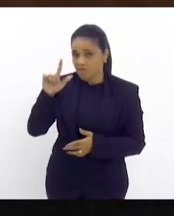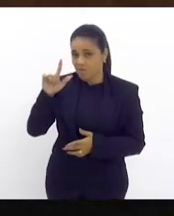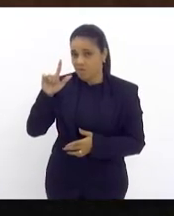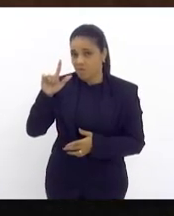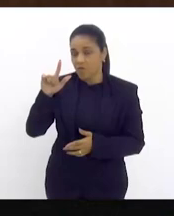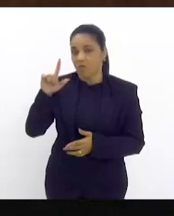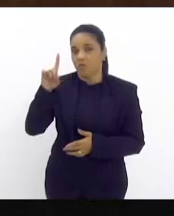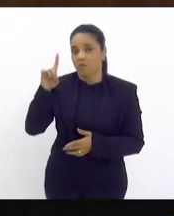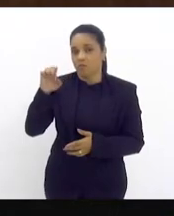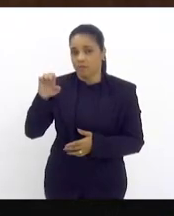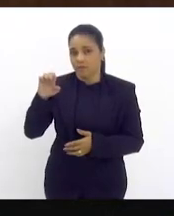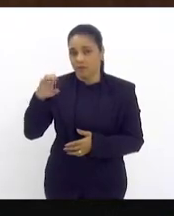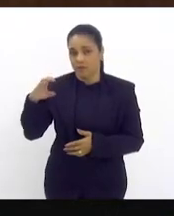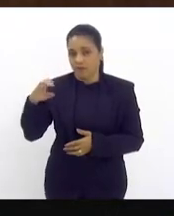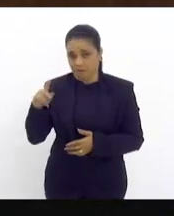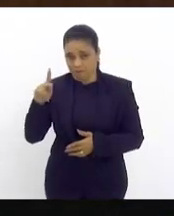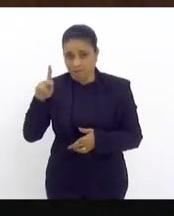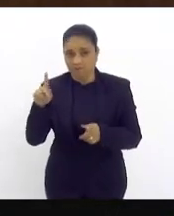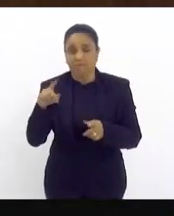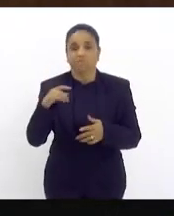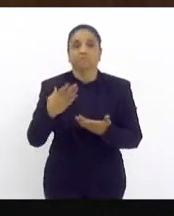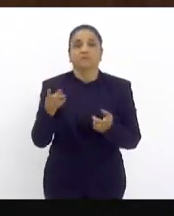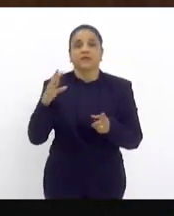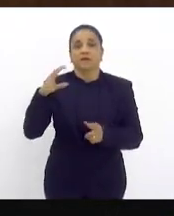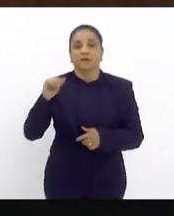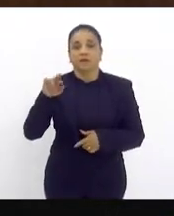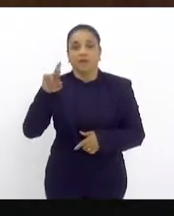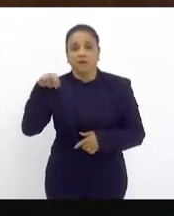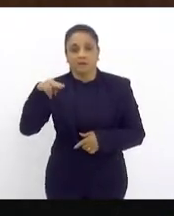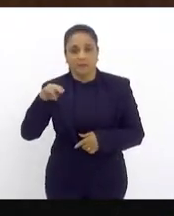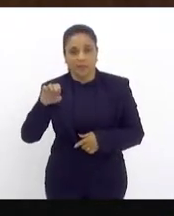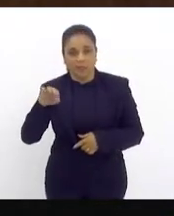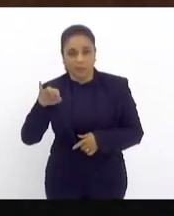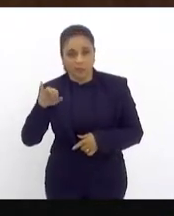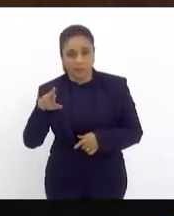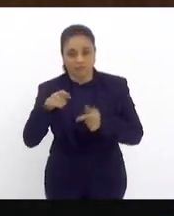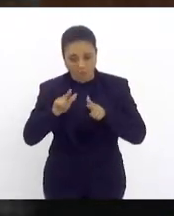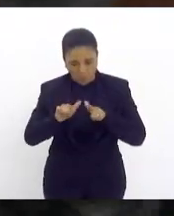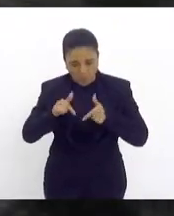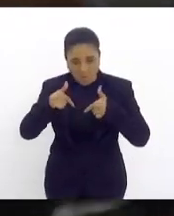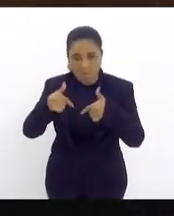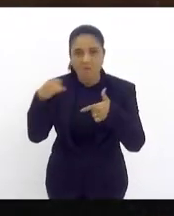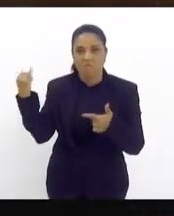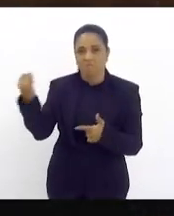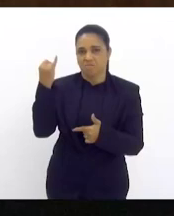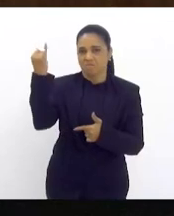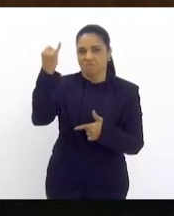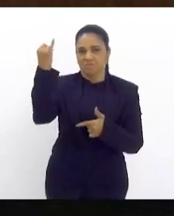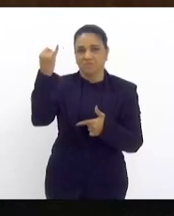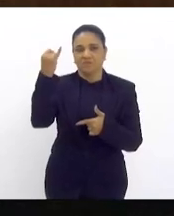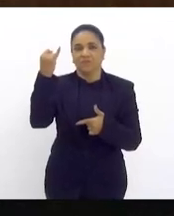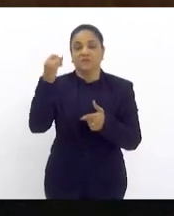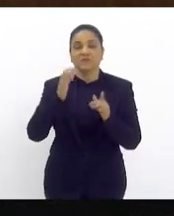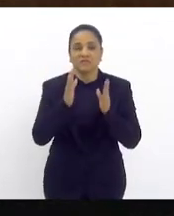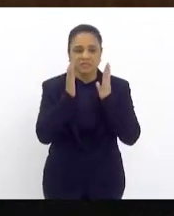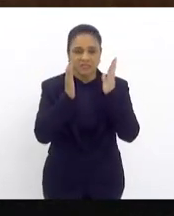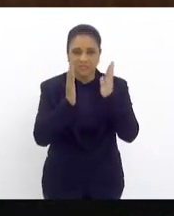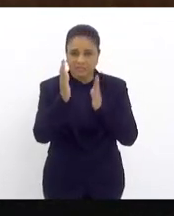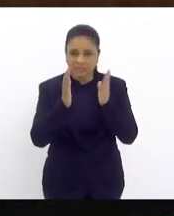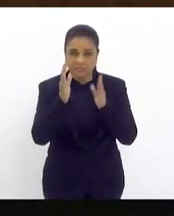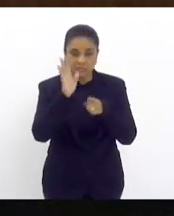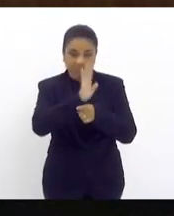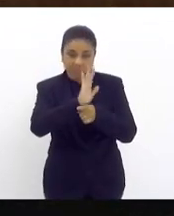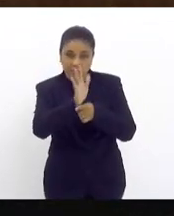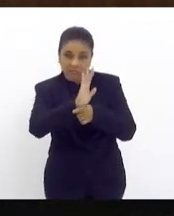Deputado valdec Carneiro pela importante iniciativa sobre a obrigatoriedade da realização de sessão de cinema adaptada